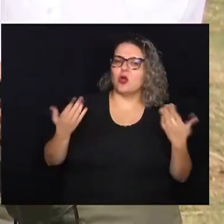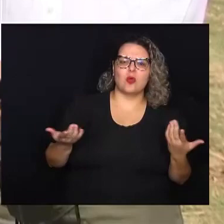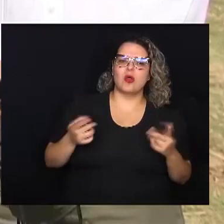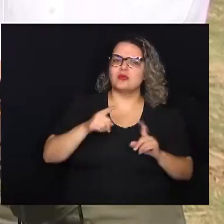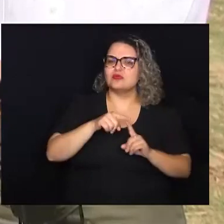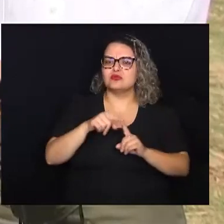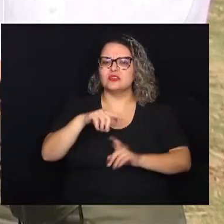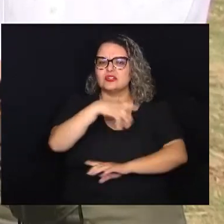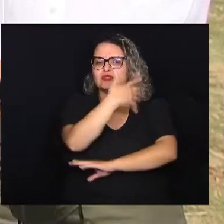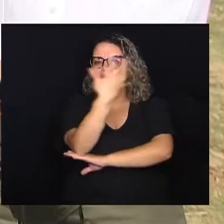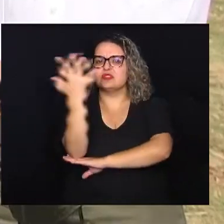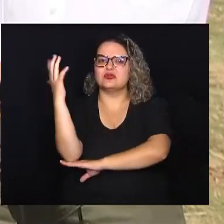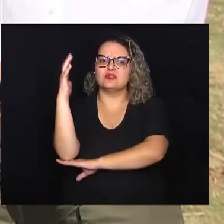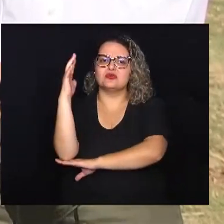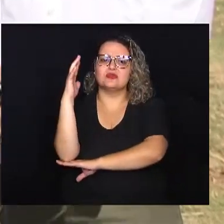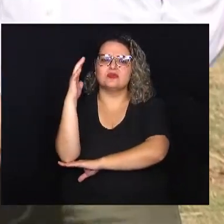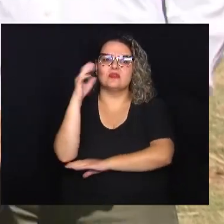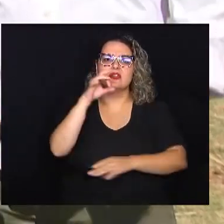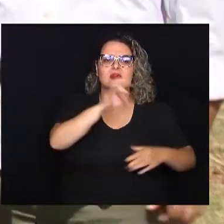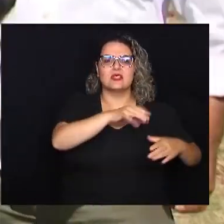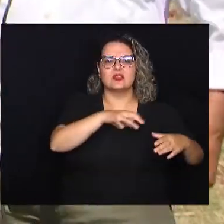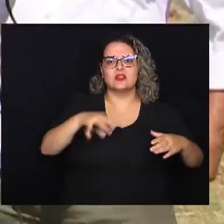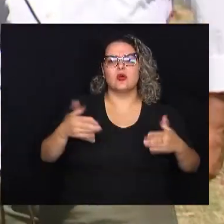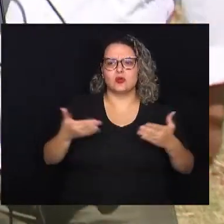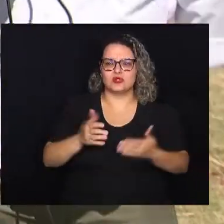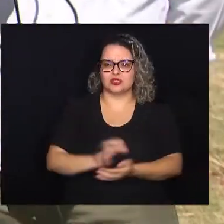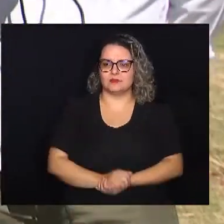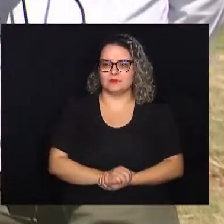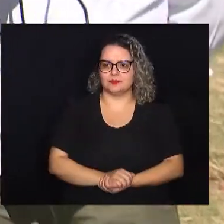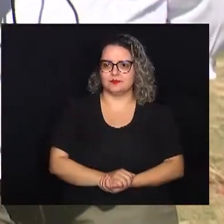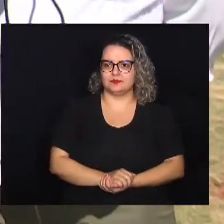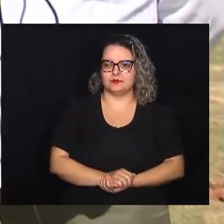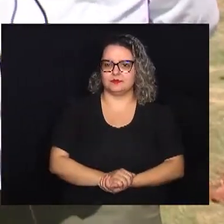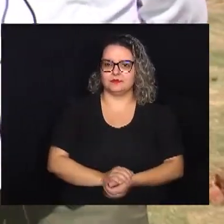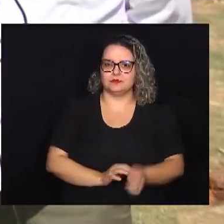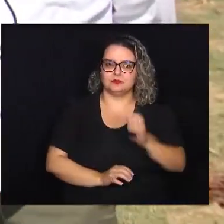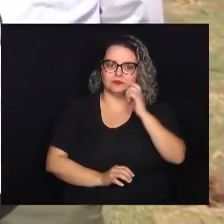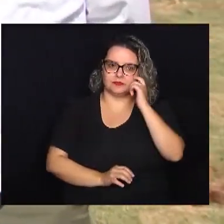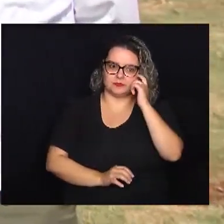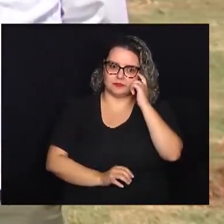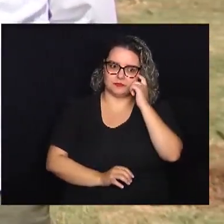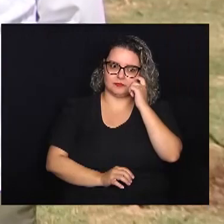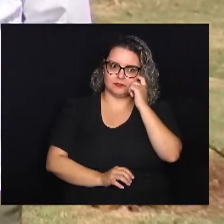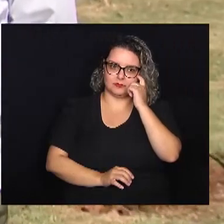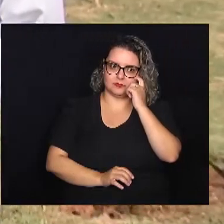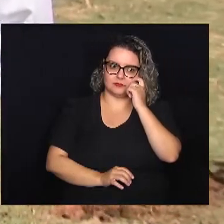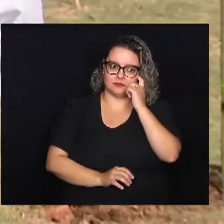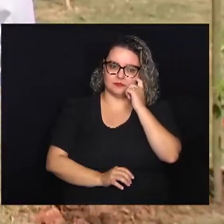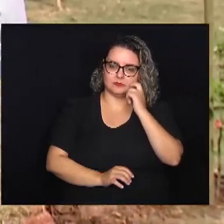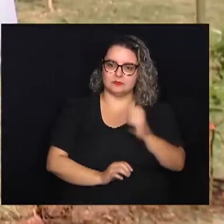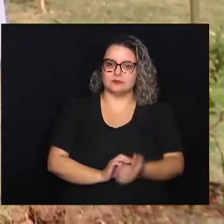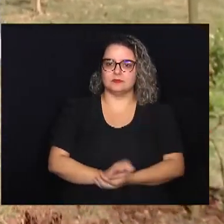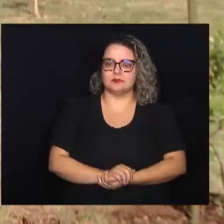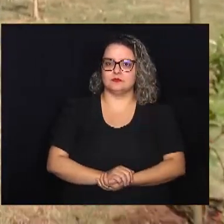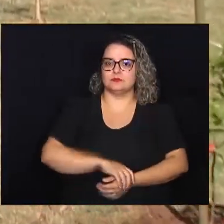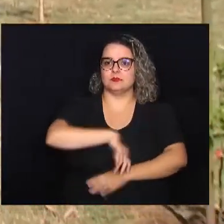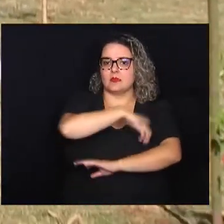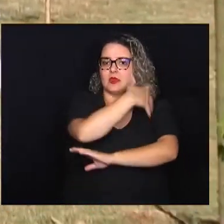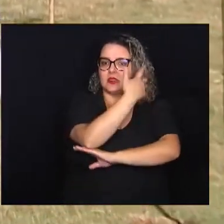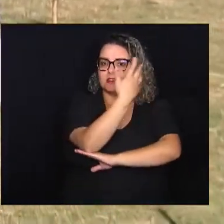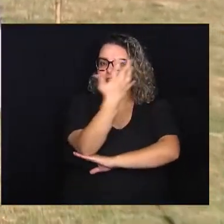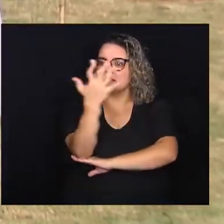de árvores de árvores estão sendo plantadas aqui hoje são árvores frutíferas